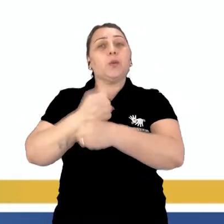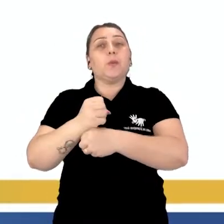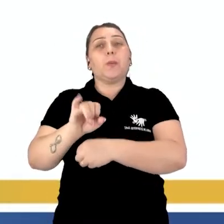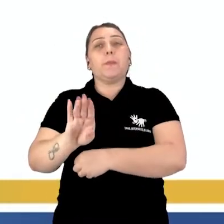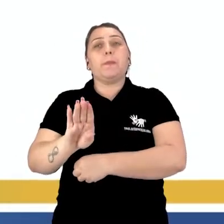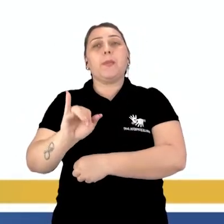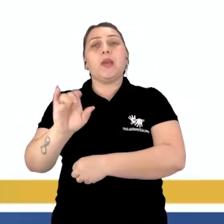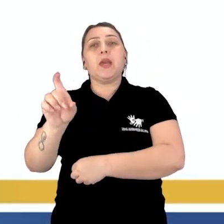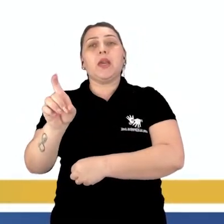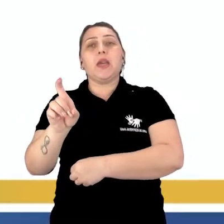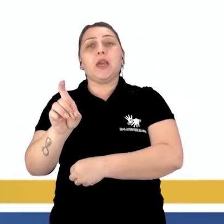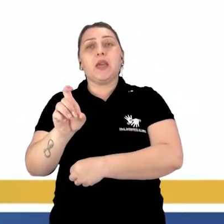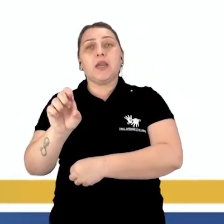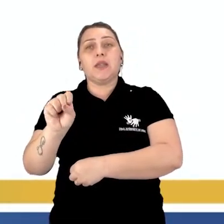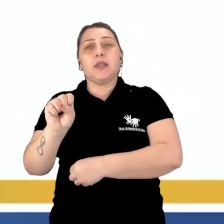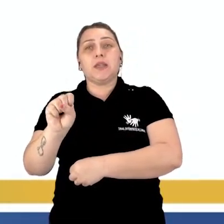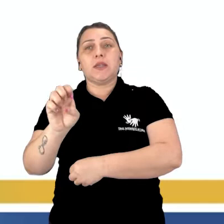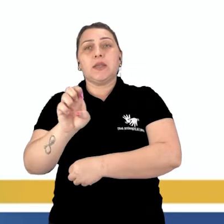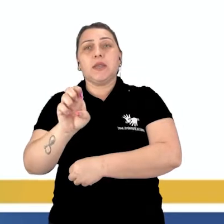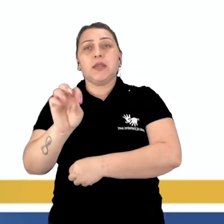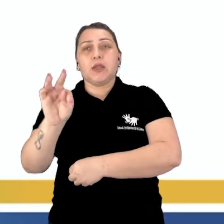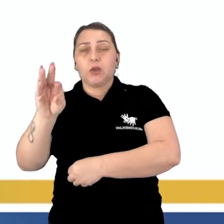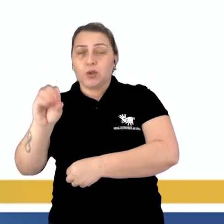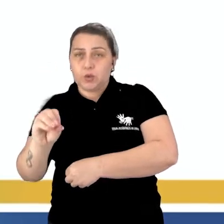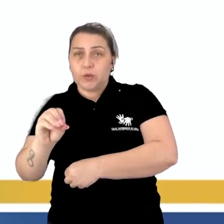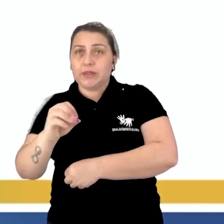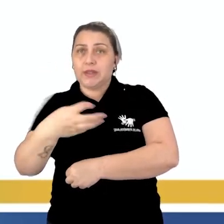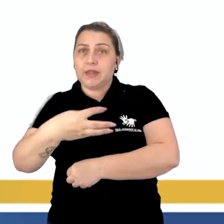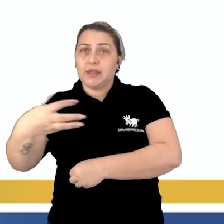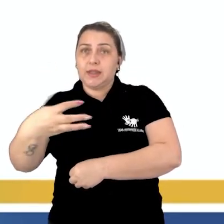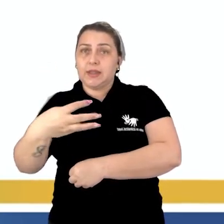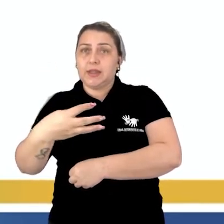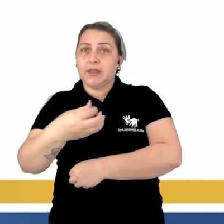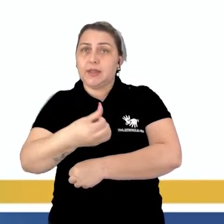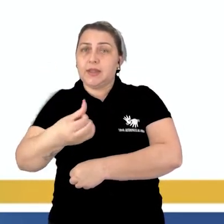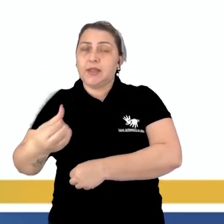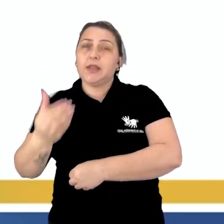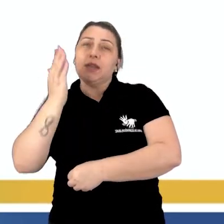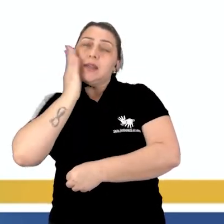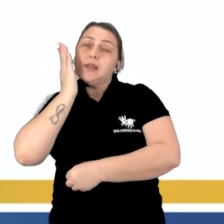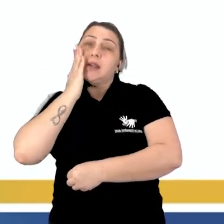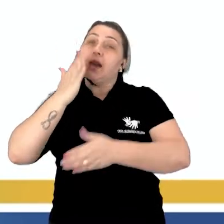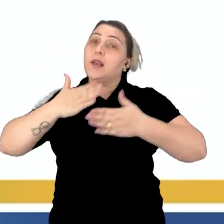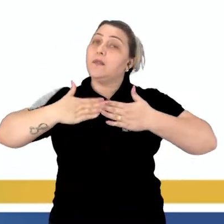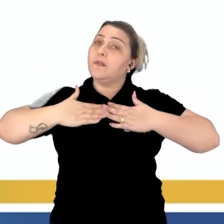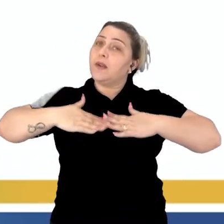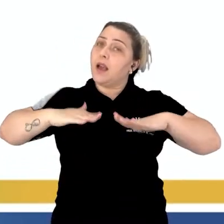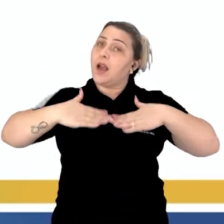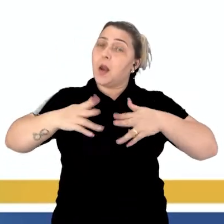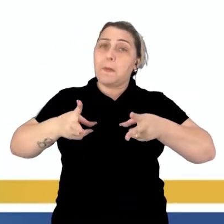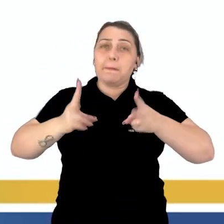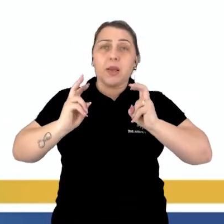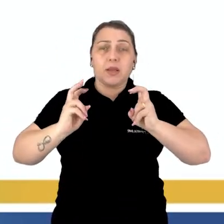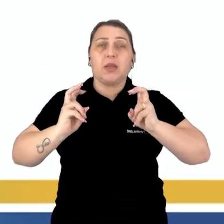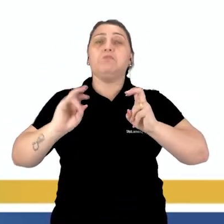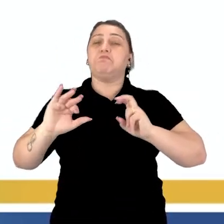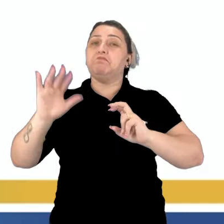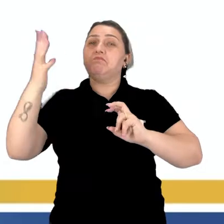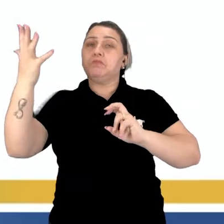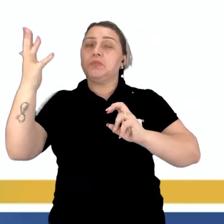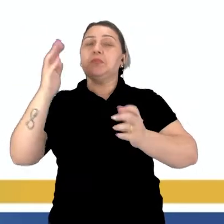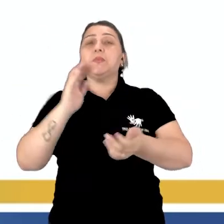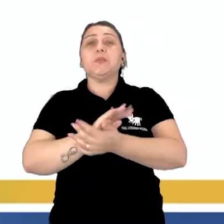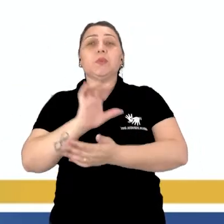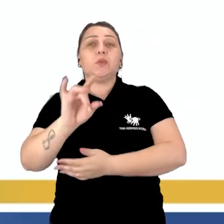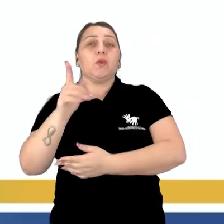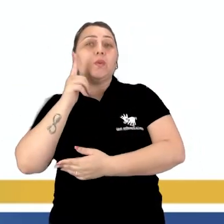ano bissexto, que vai ser lá os 366 dias. Então é um processo lento que às vezes a gente nem percebe que está acontecendo.